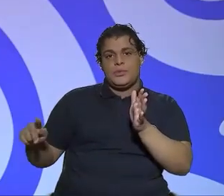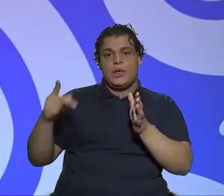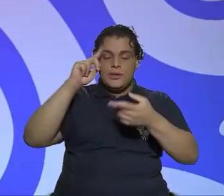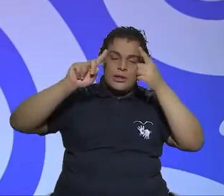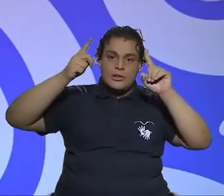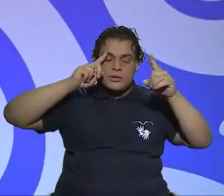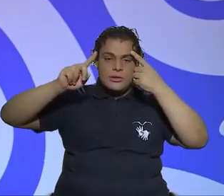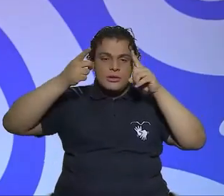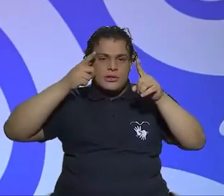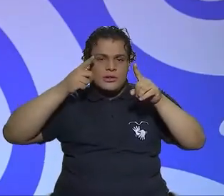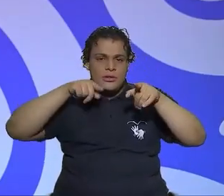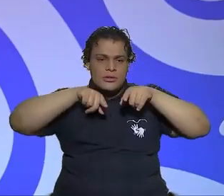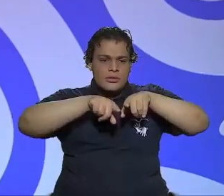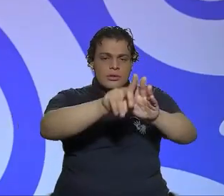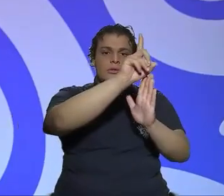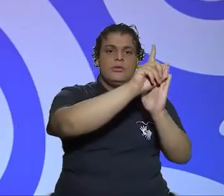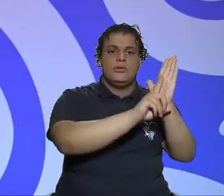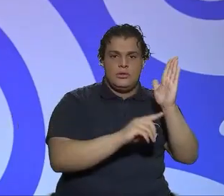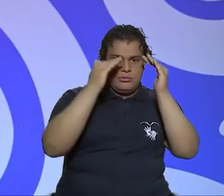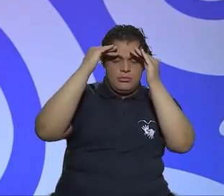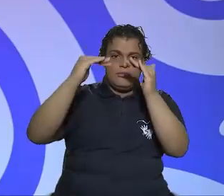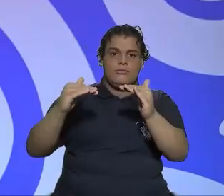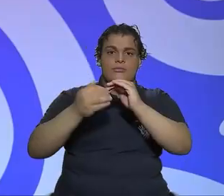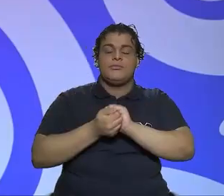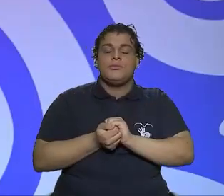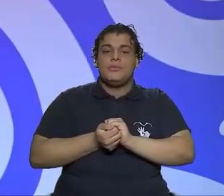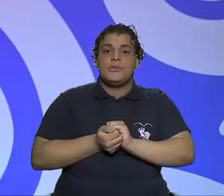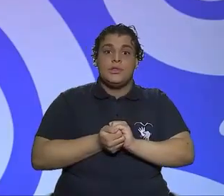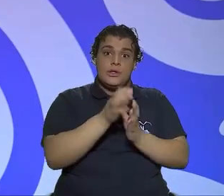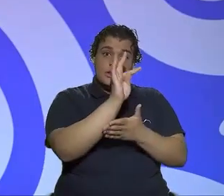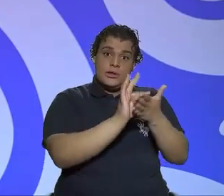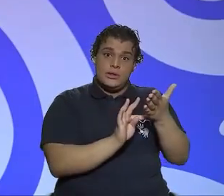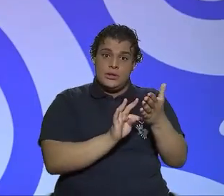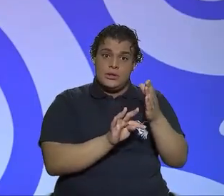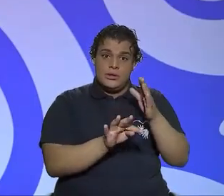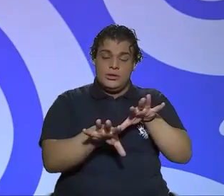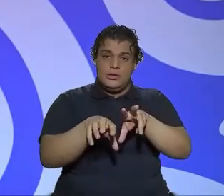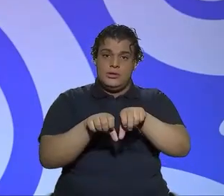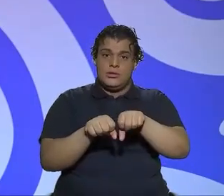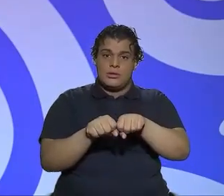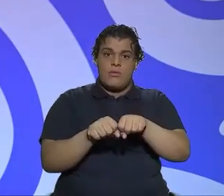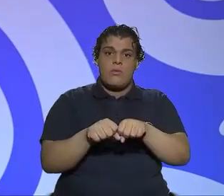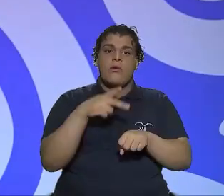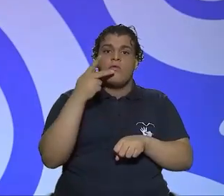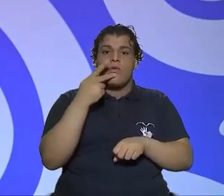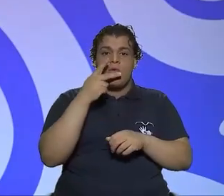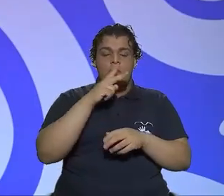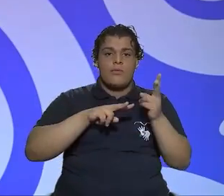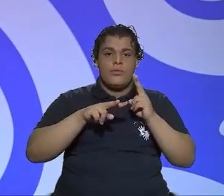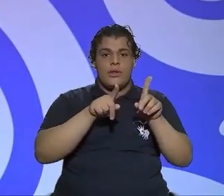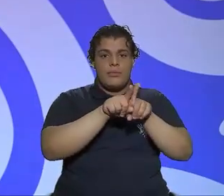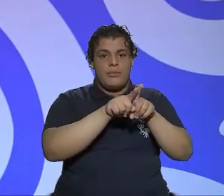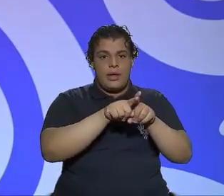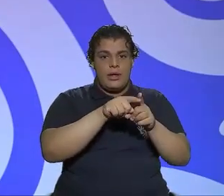criatividade e consonância com os direitos humanos. E, no caso da redação, somam-se os critérios de vocabulário e ortografia.